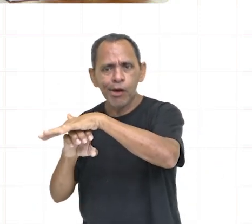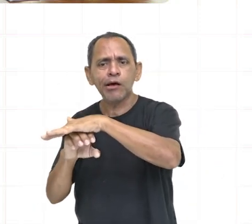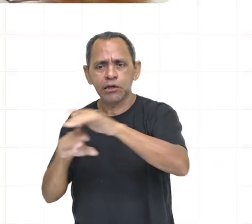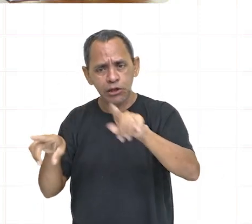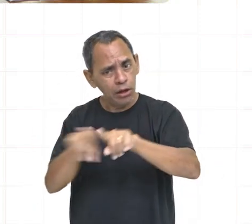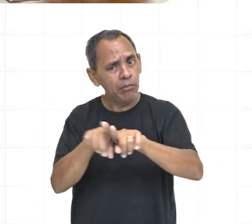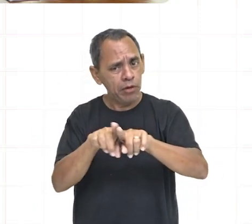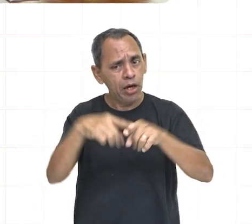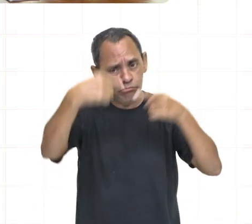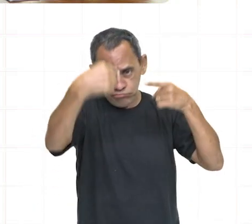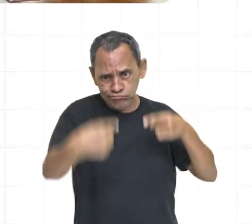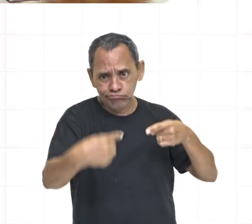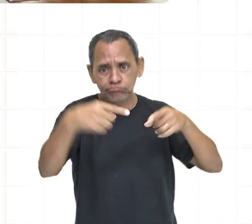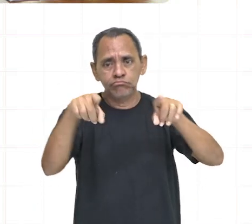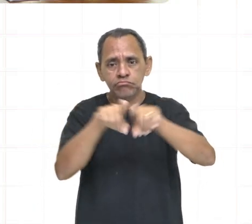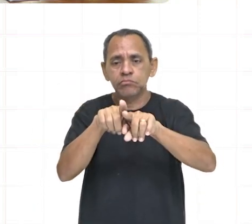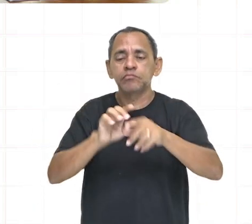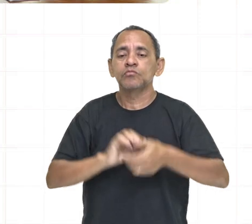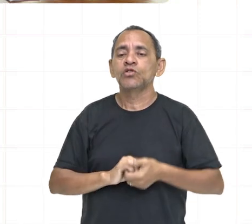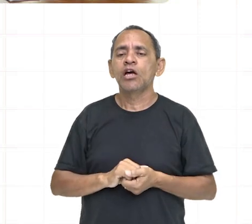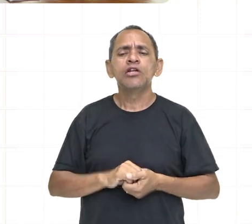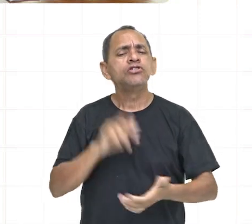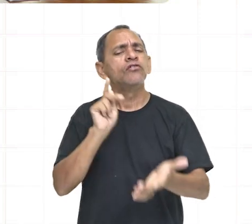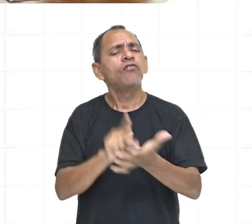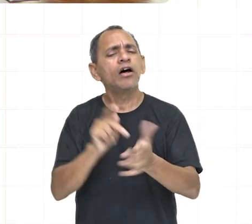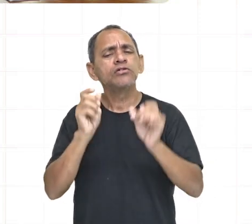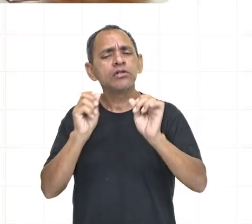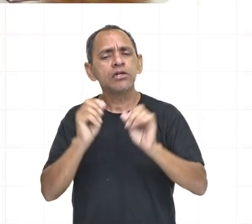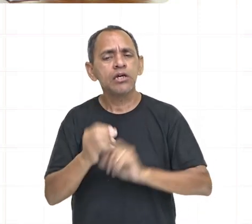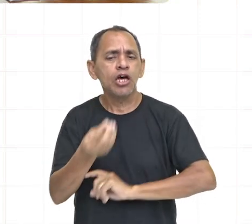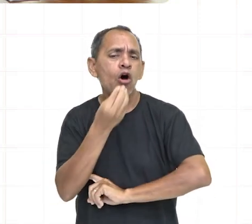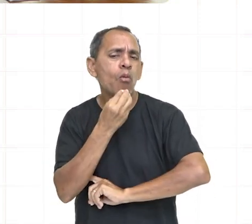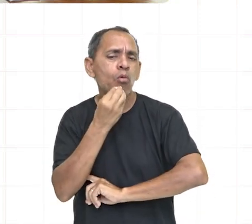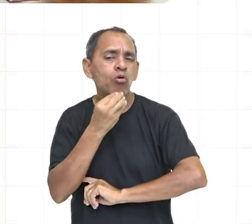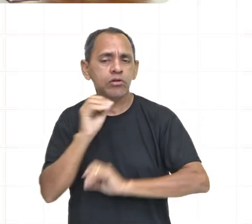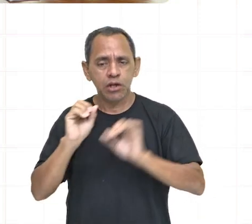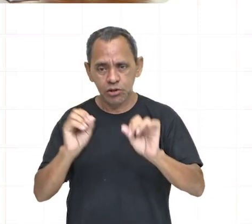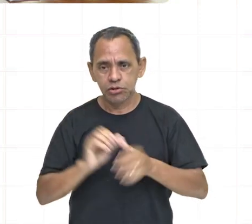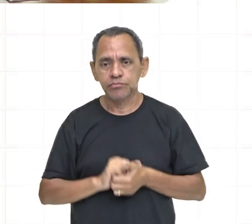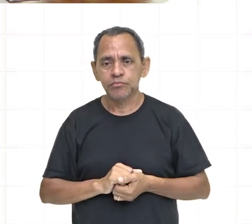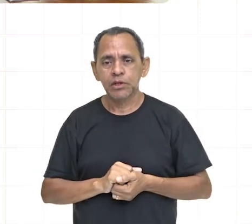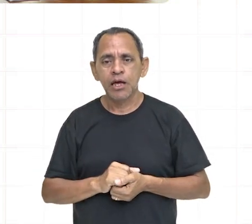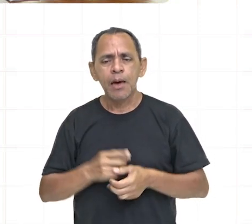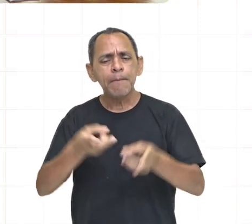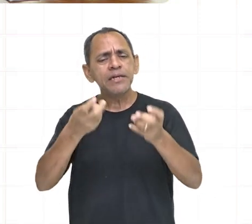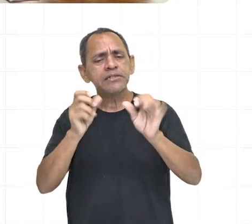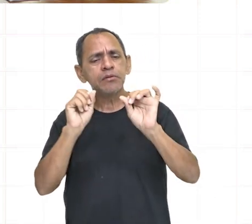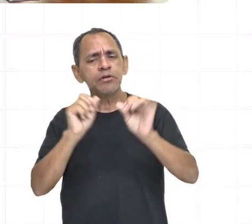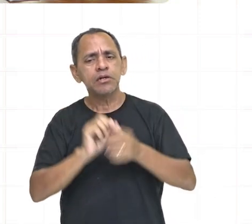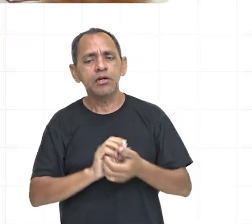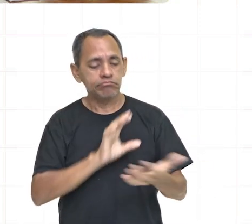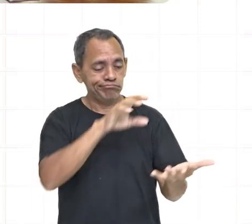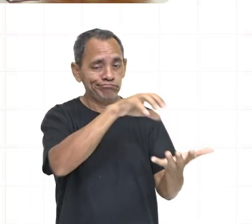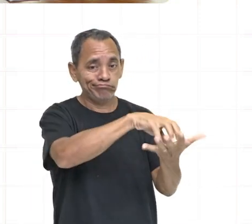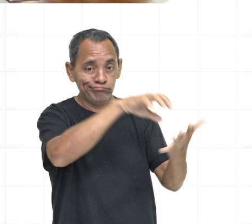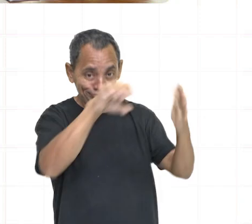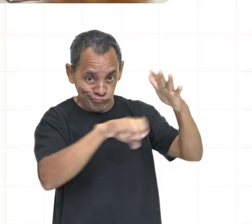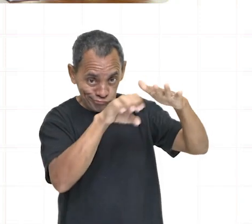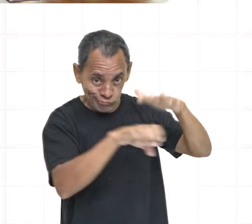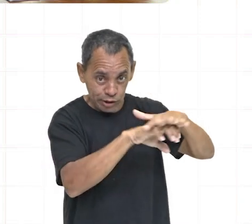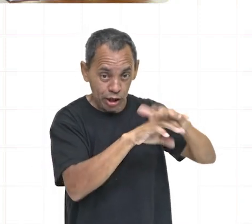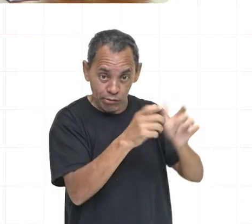vez que proporcionam. Vejam só o que essas grandes empresas proporcionam aí para o